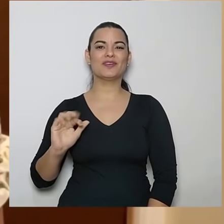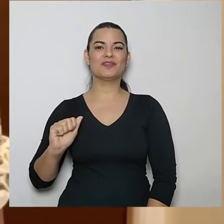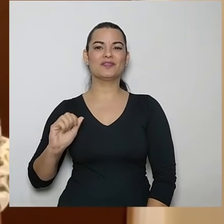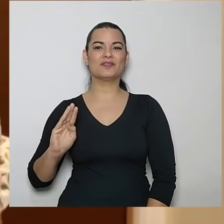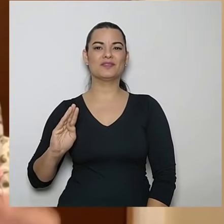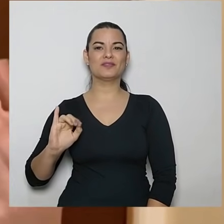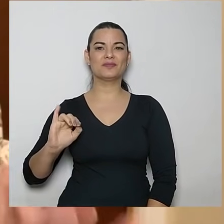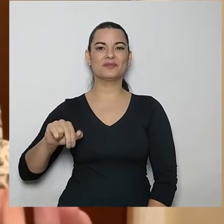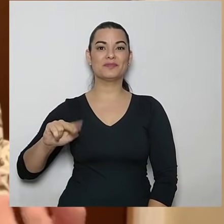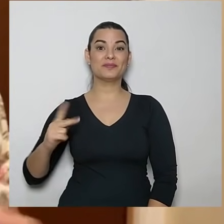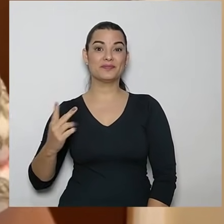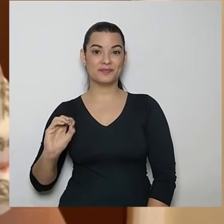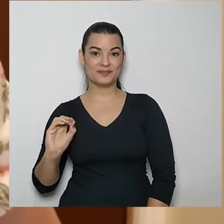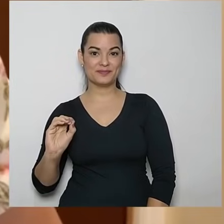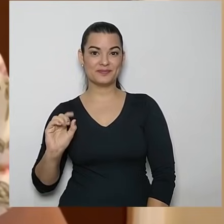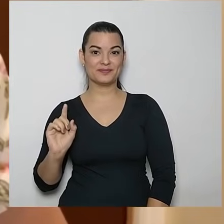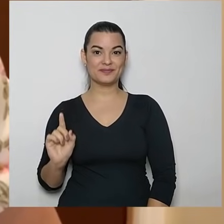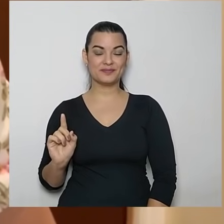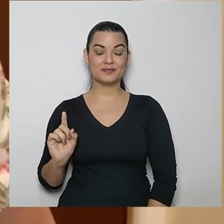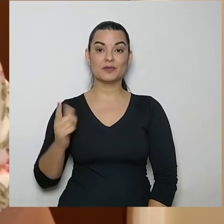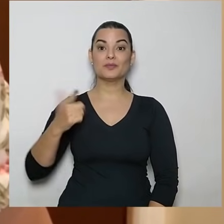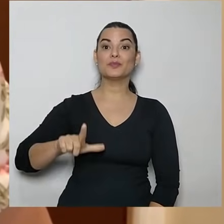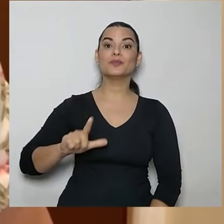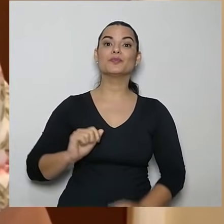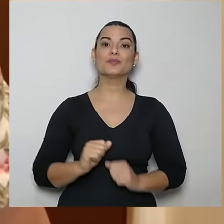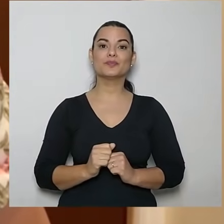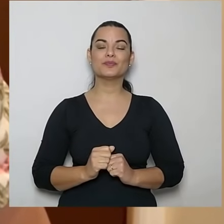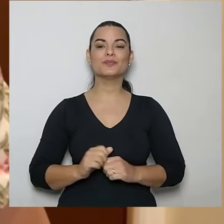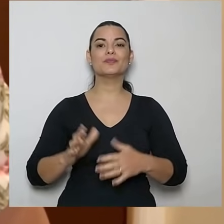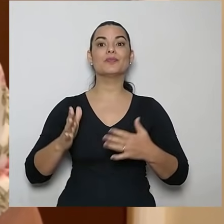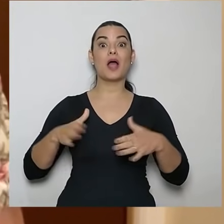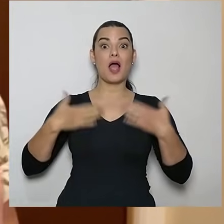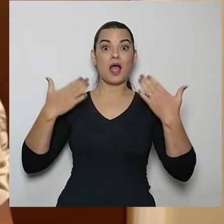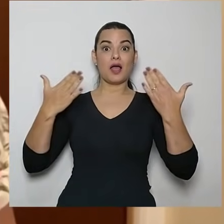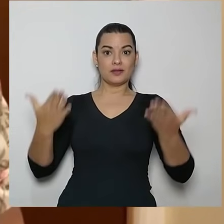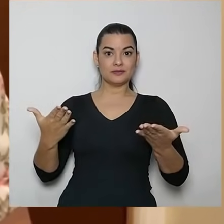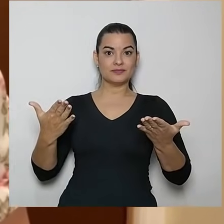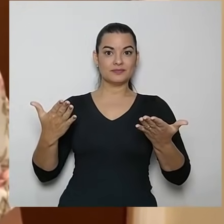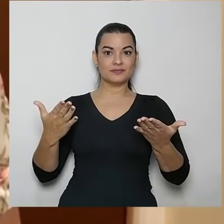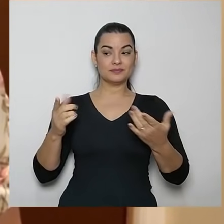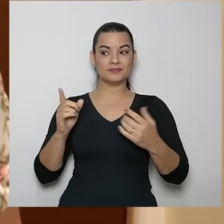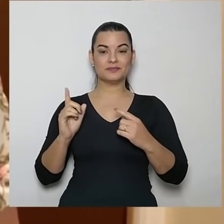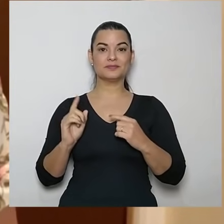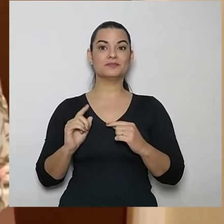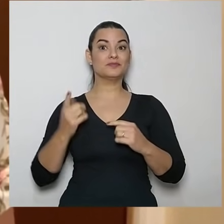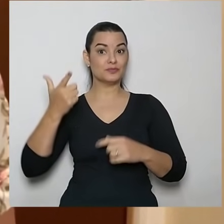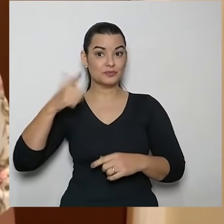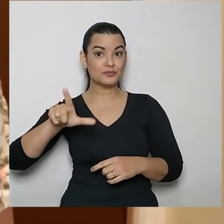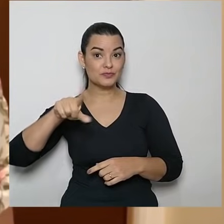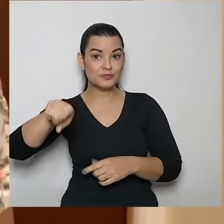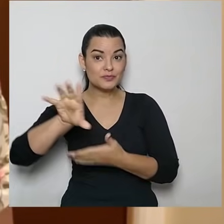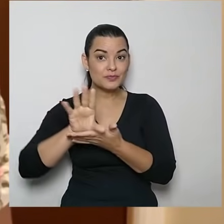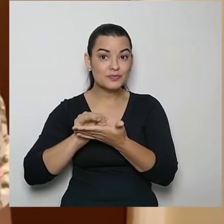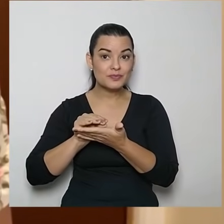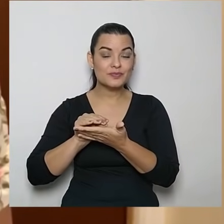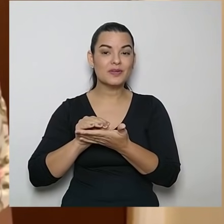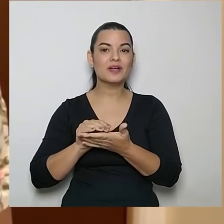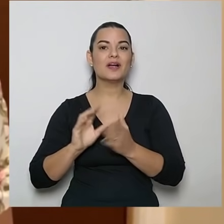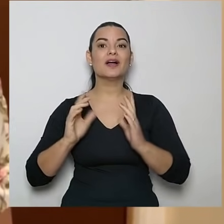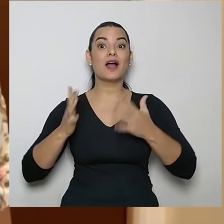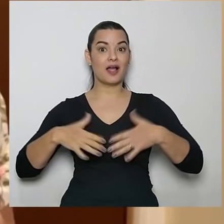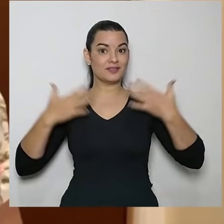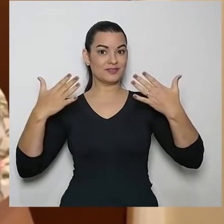Fabinho. Próximo. Se assustou. Repitam. Se